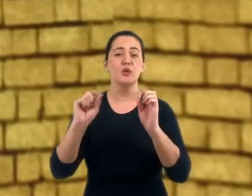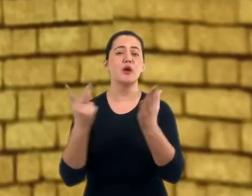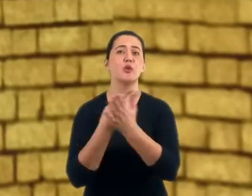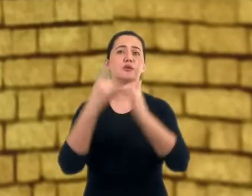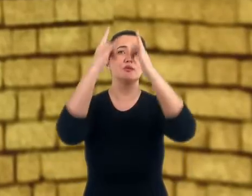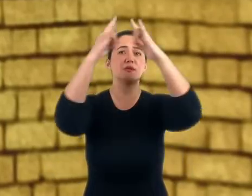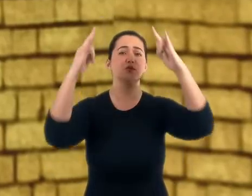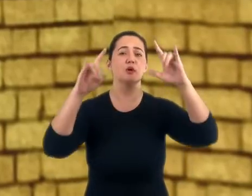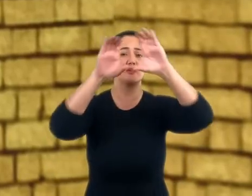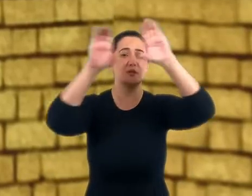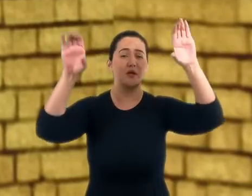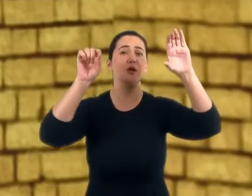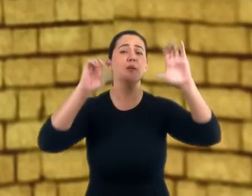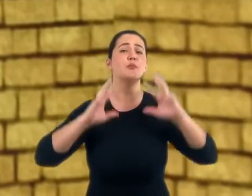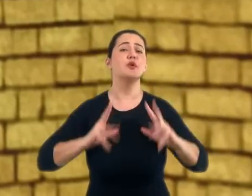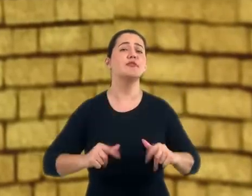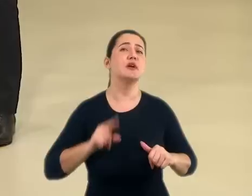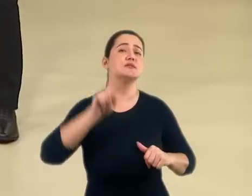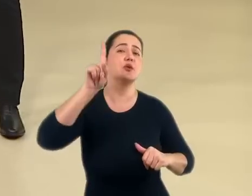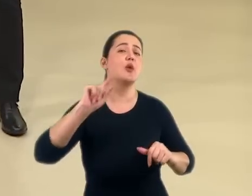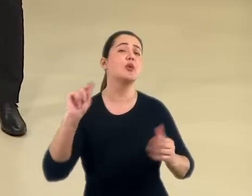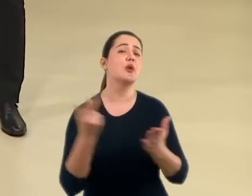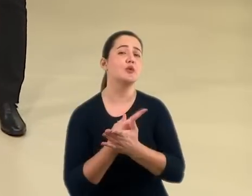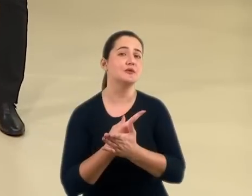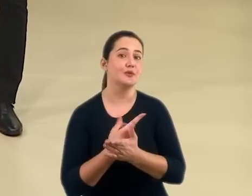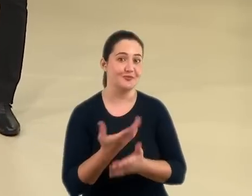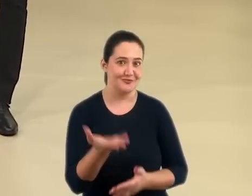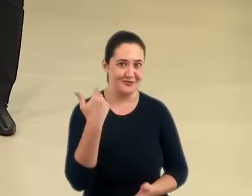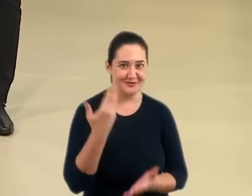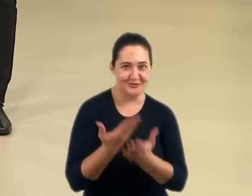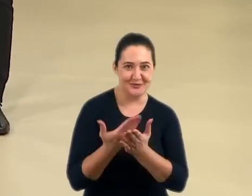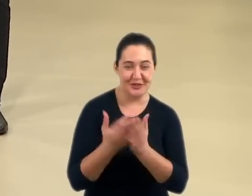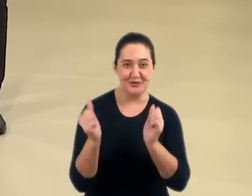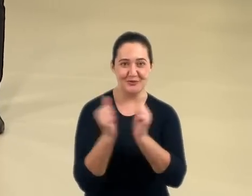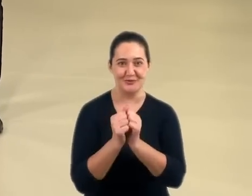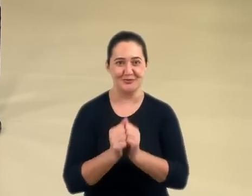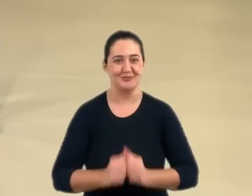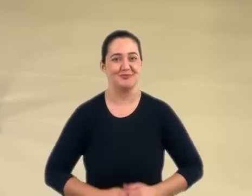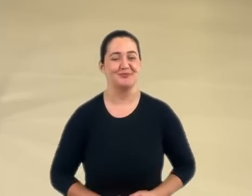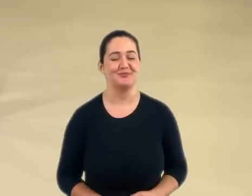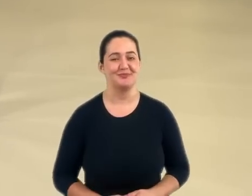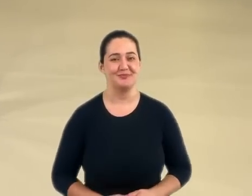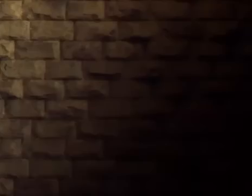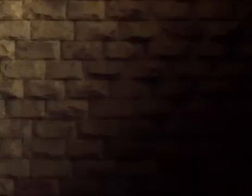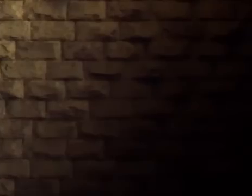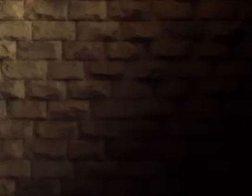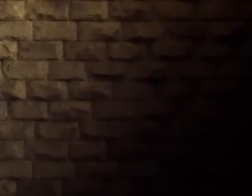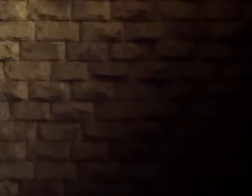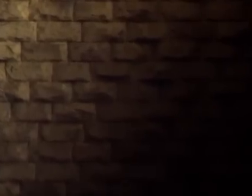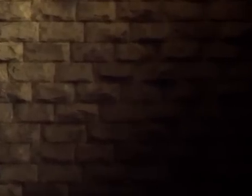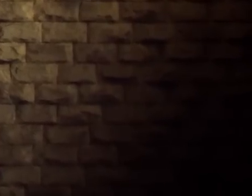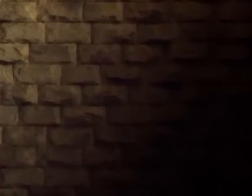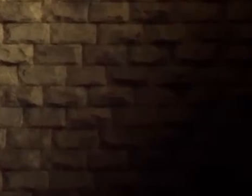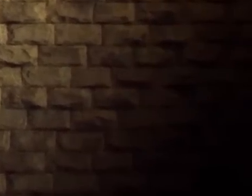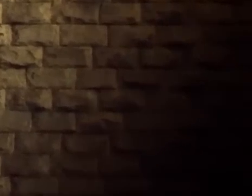que significa a purificação do santuário. O assunto é quente, então não sai daí porque Evidências está só começando.